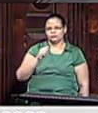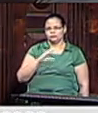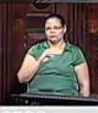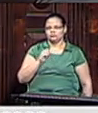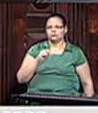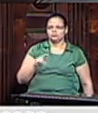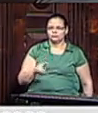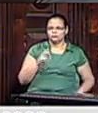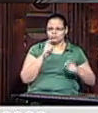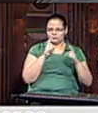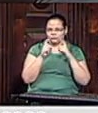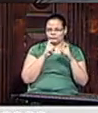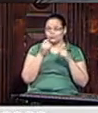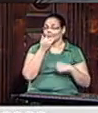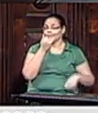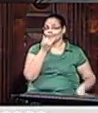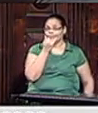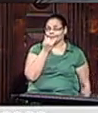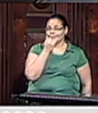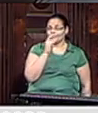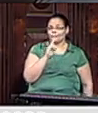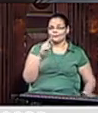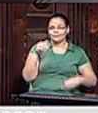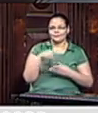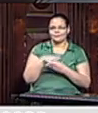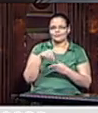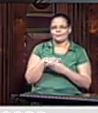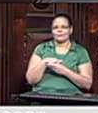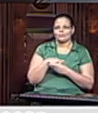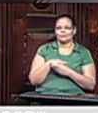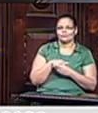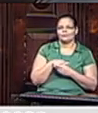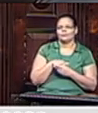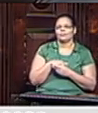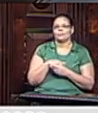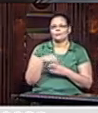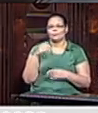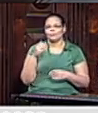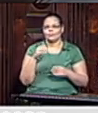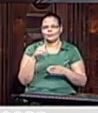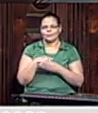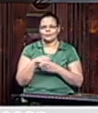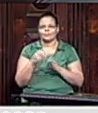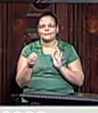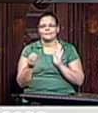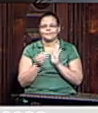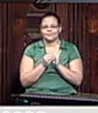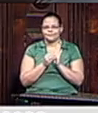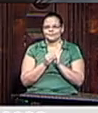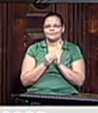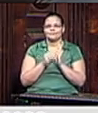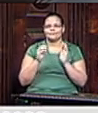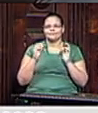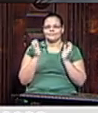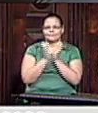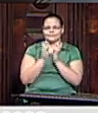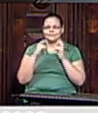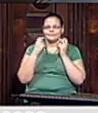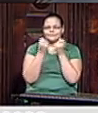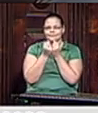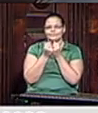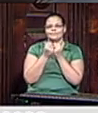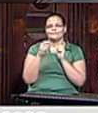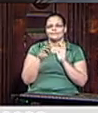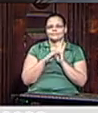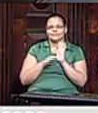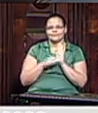senhor presidente. Não, perdão, porque está em votação. Pois não. Em votação a emenda da Comissão de